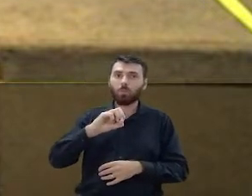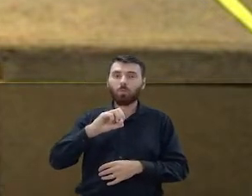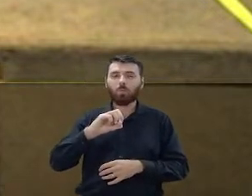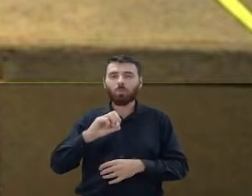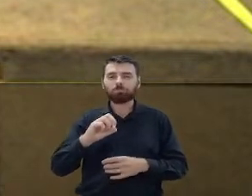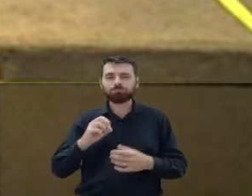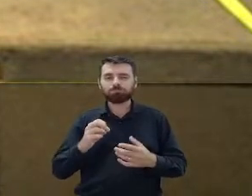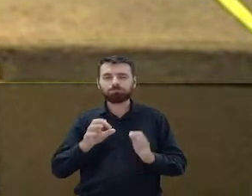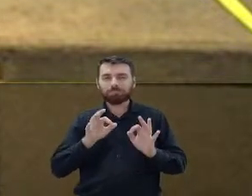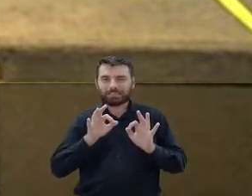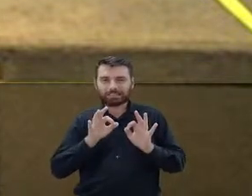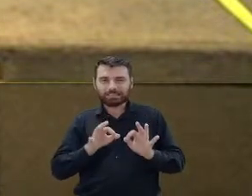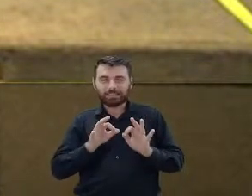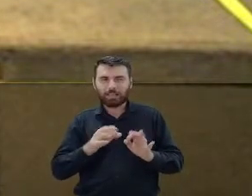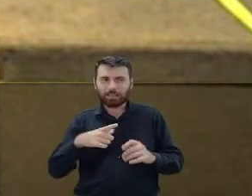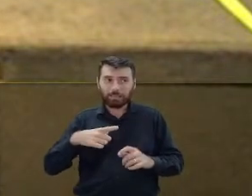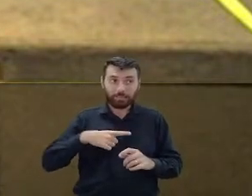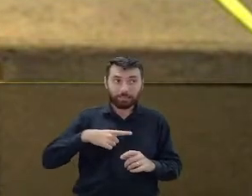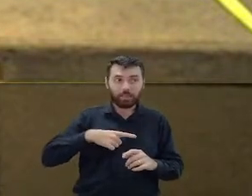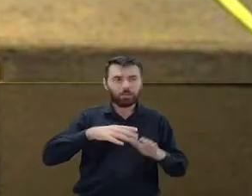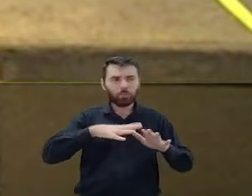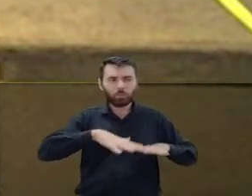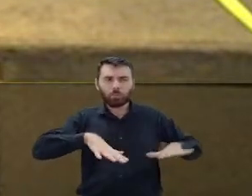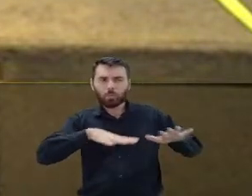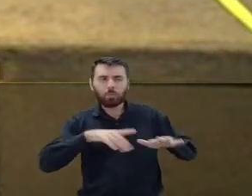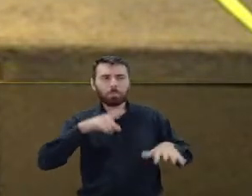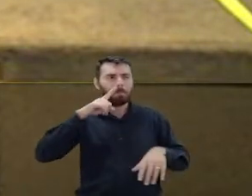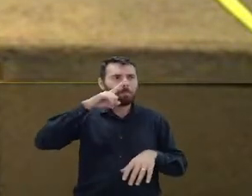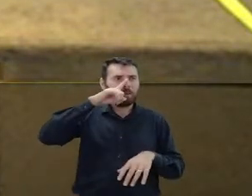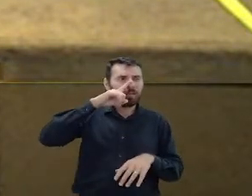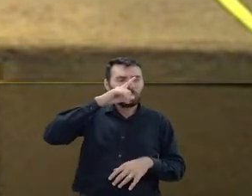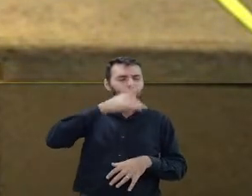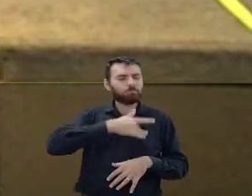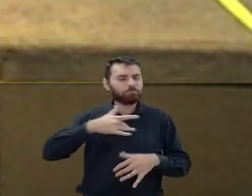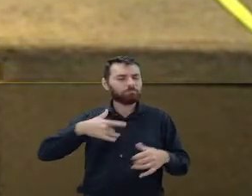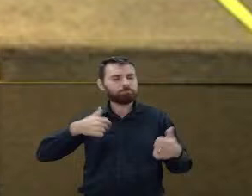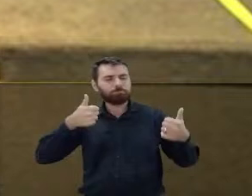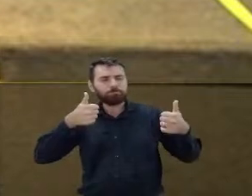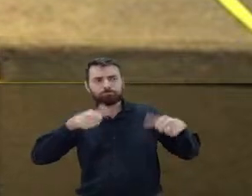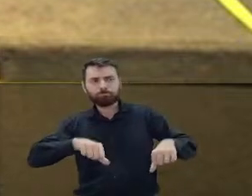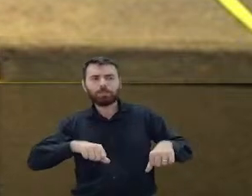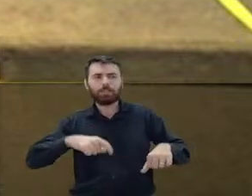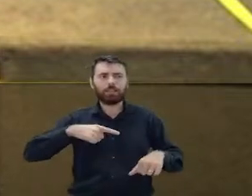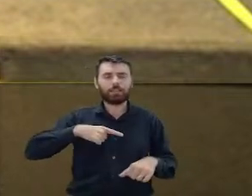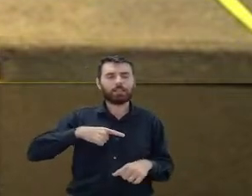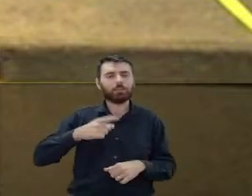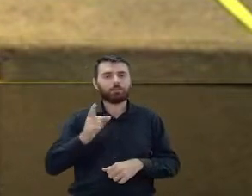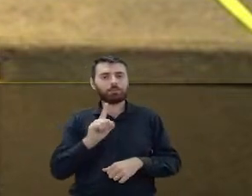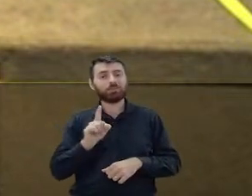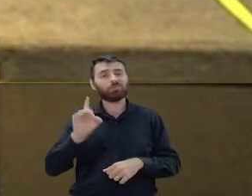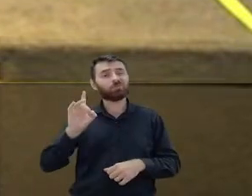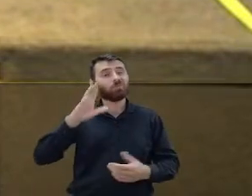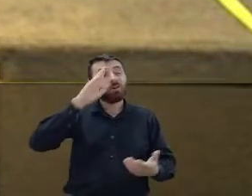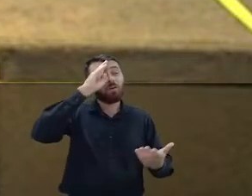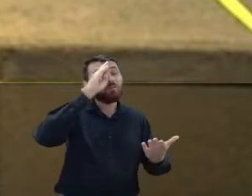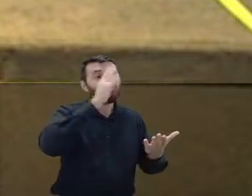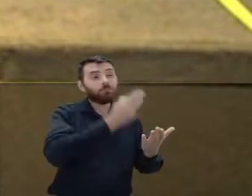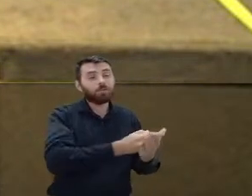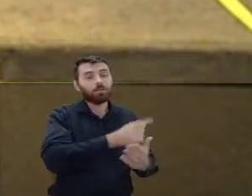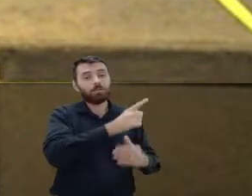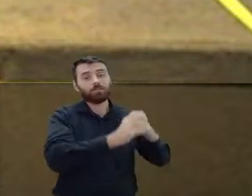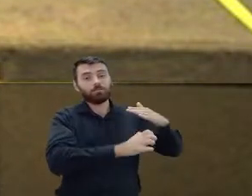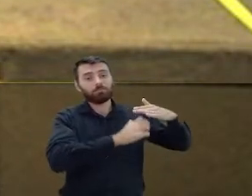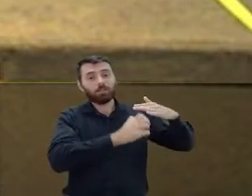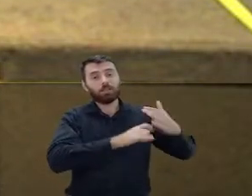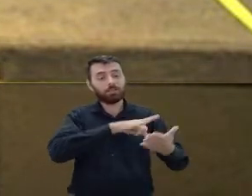existência da insalubridade, baseando-se apenas num documento elaborado da Segurança do Trabalho pela própria